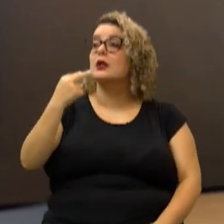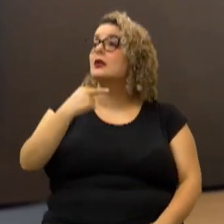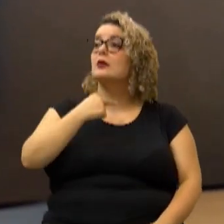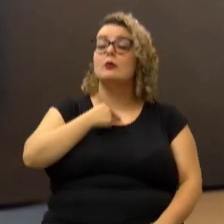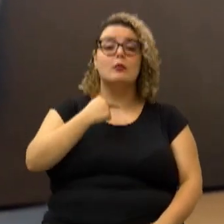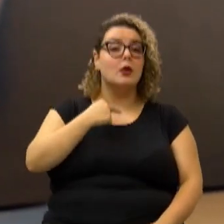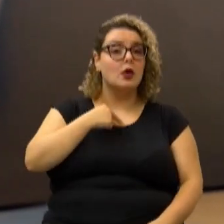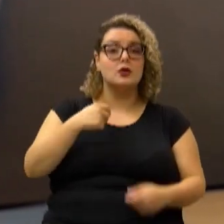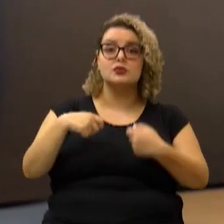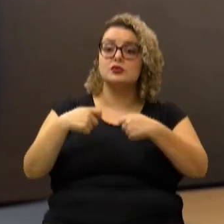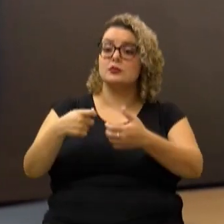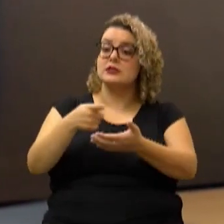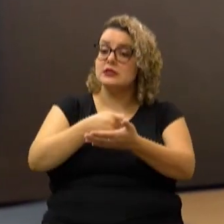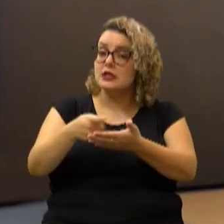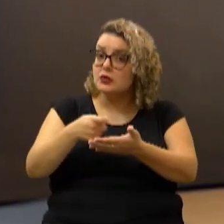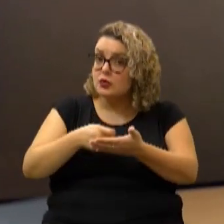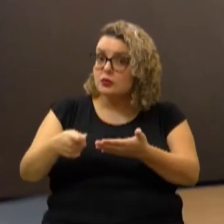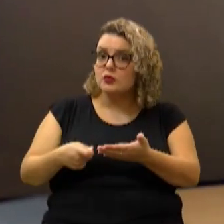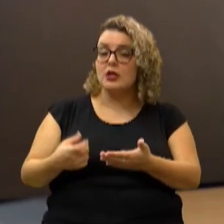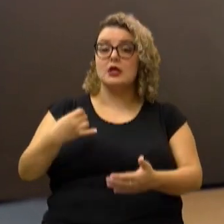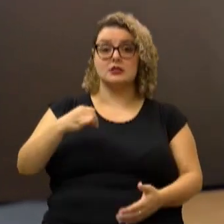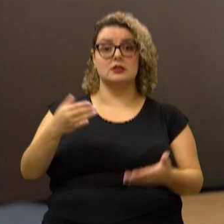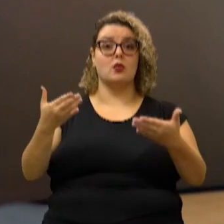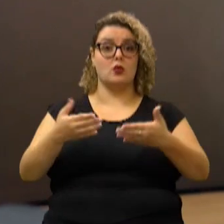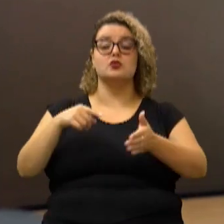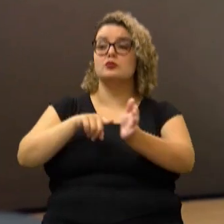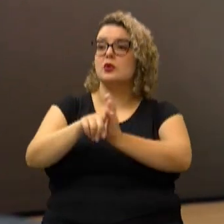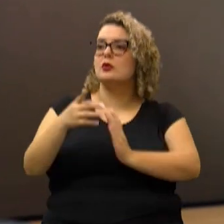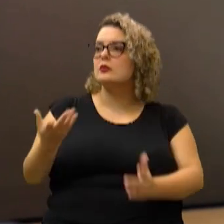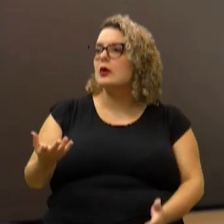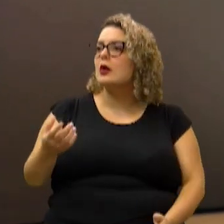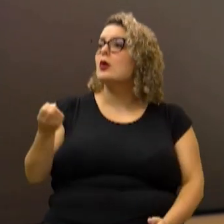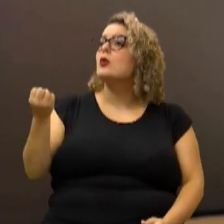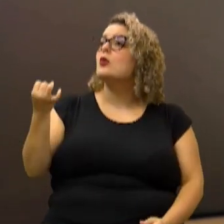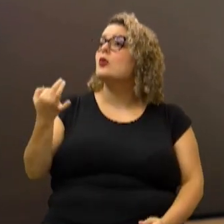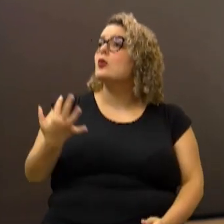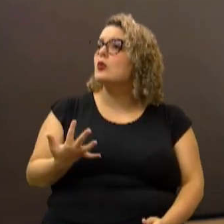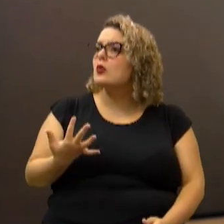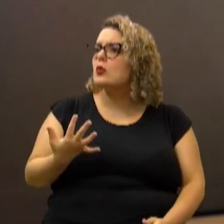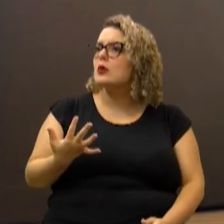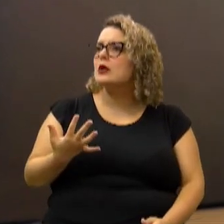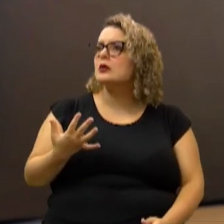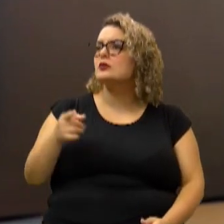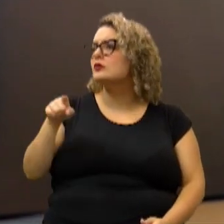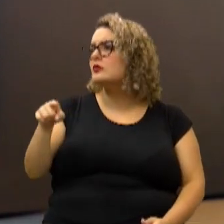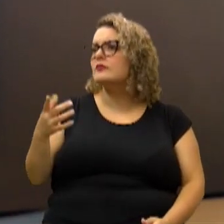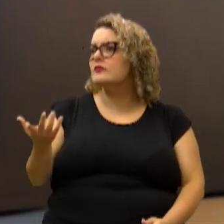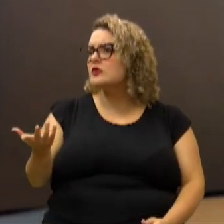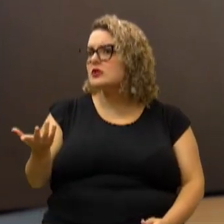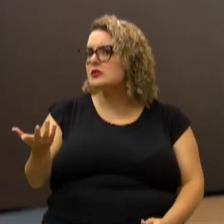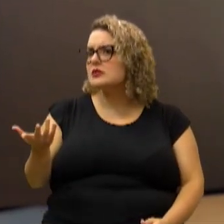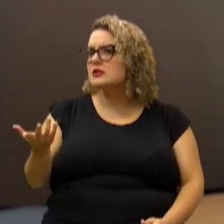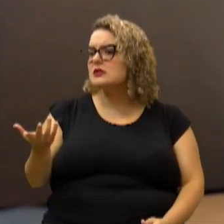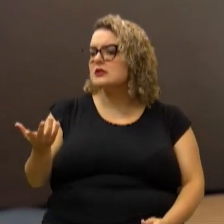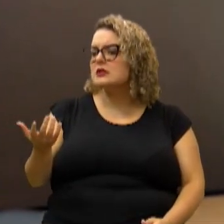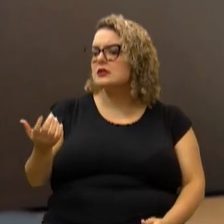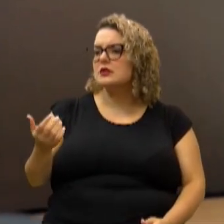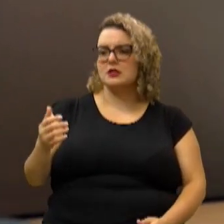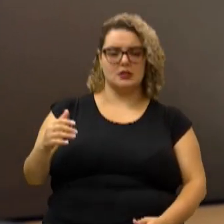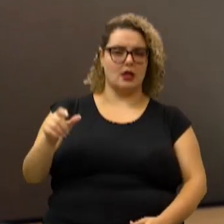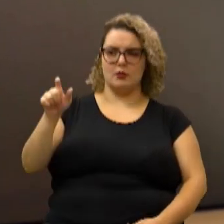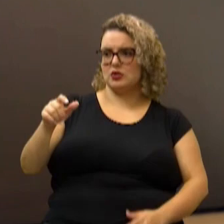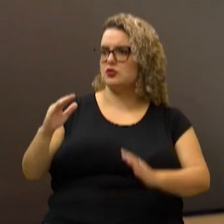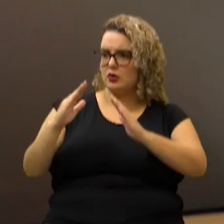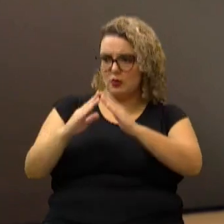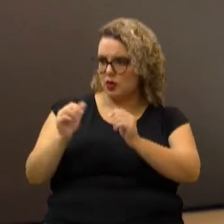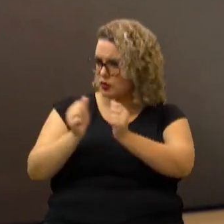não pode precisa anotar então se eu hoje te perguntar quanto é que você e a